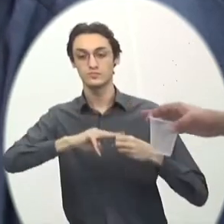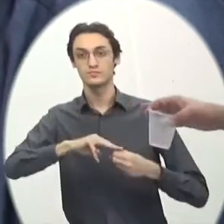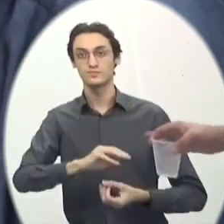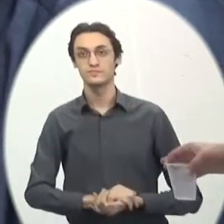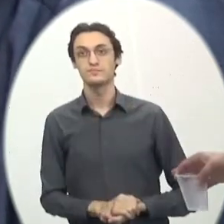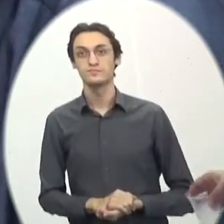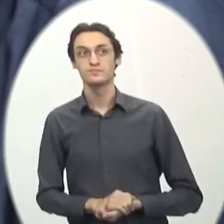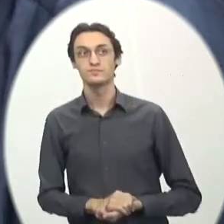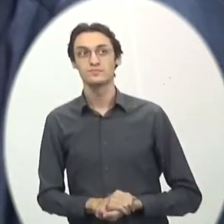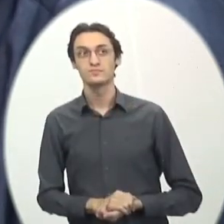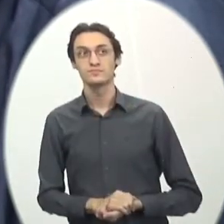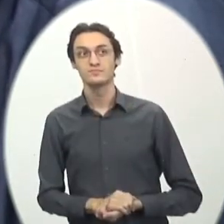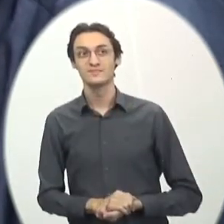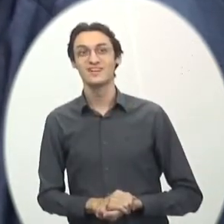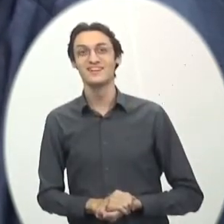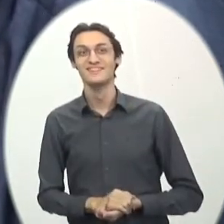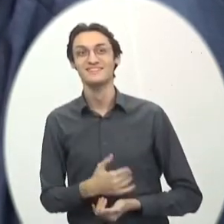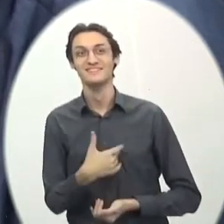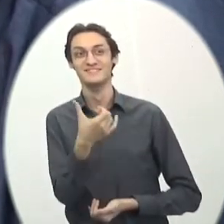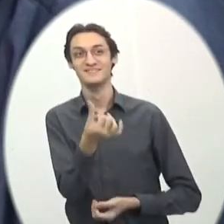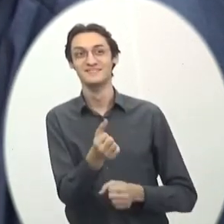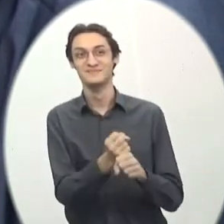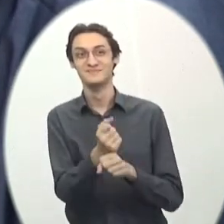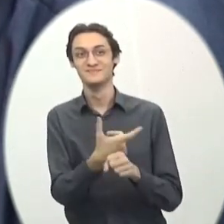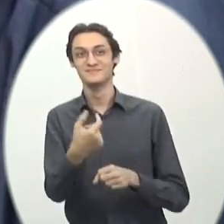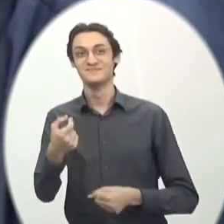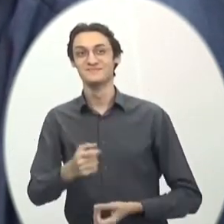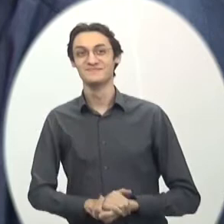ao memorando 1036/2020.